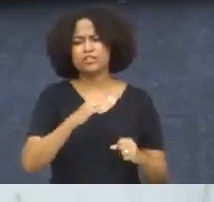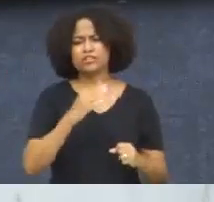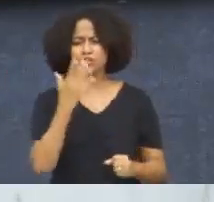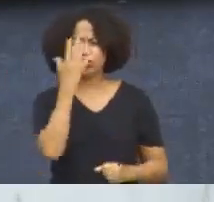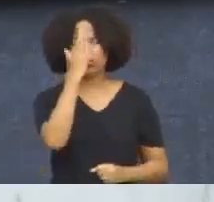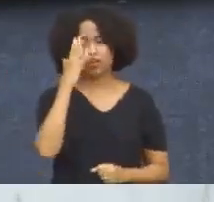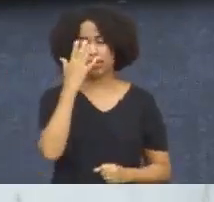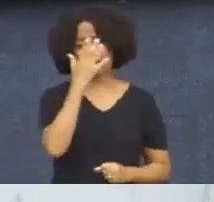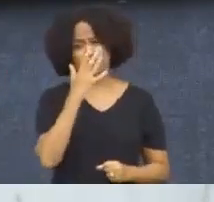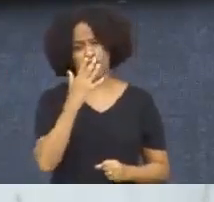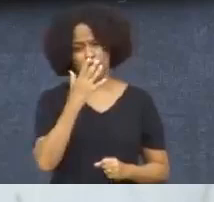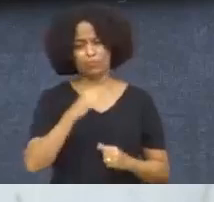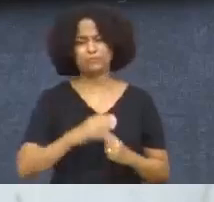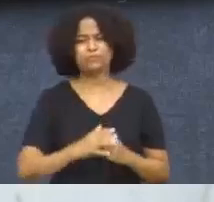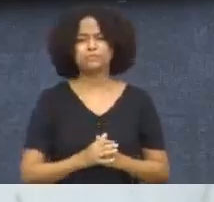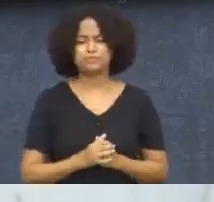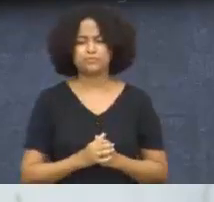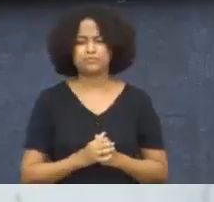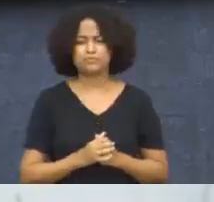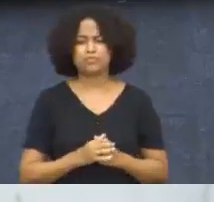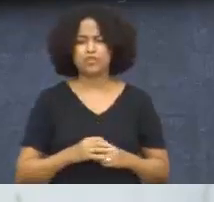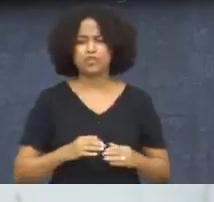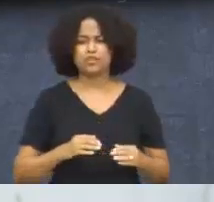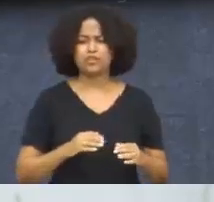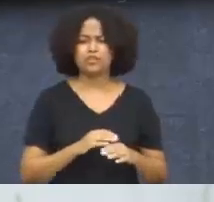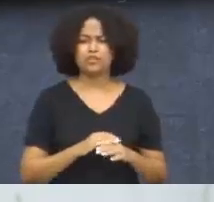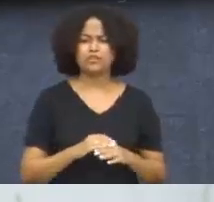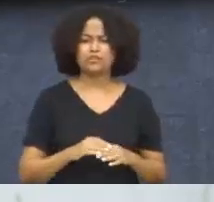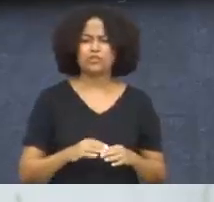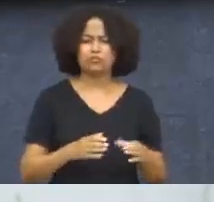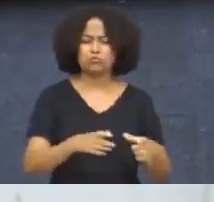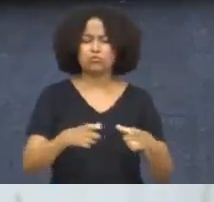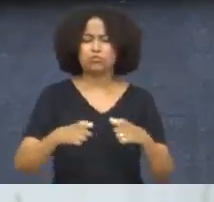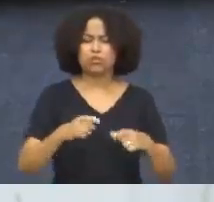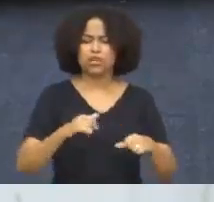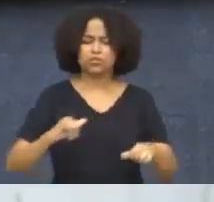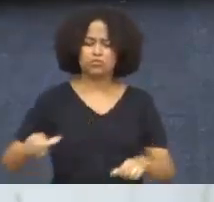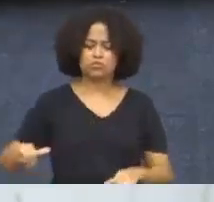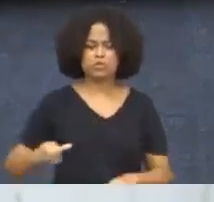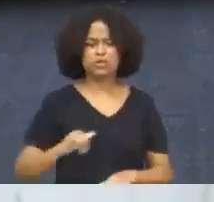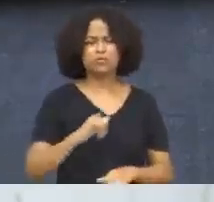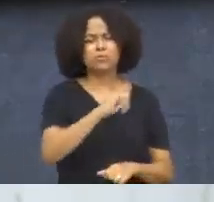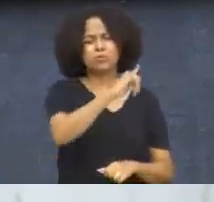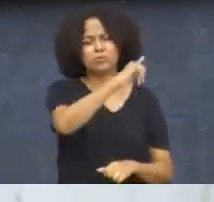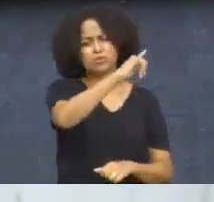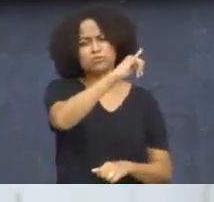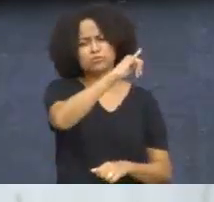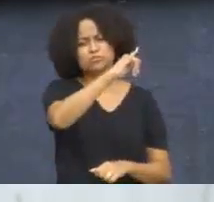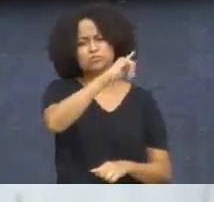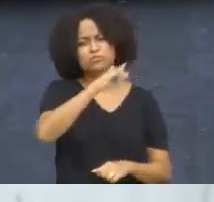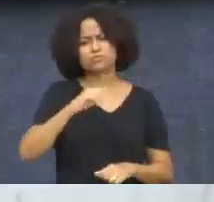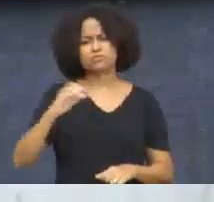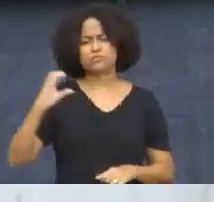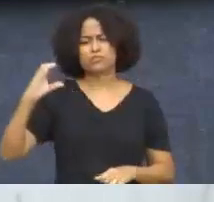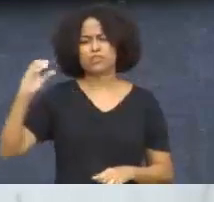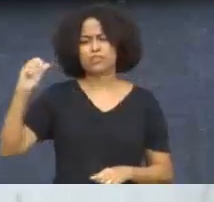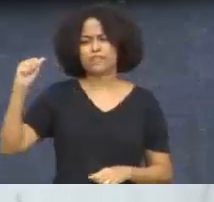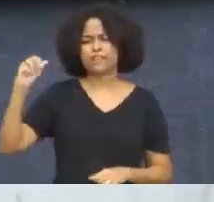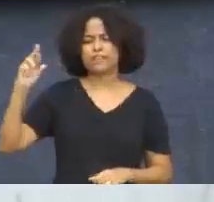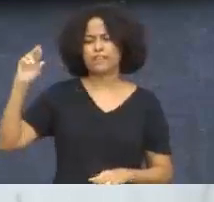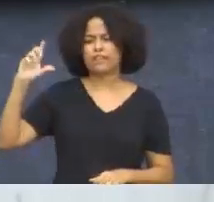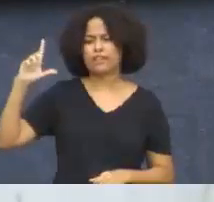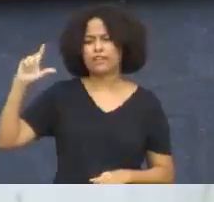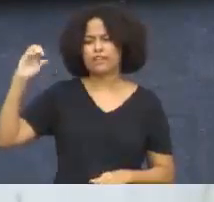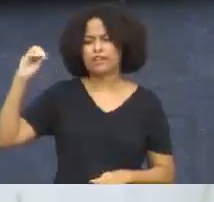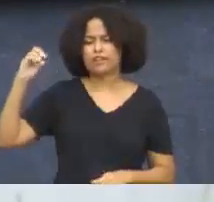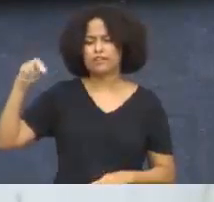criada com desativação do aeroporto Carlos Prates. Autoria, vereador Bruno Miranda, inclusão em pauta decorrente